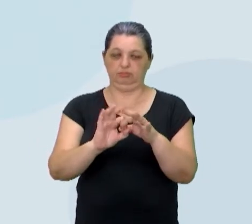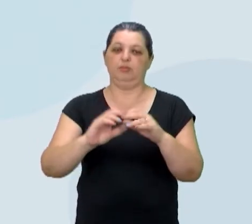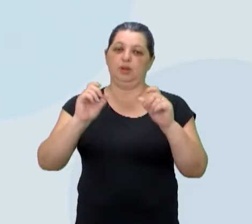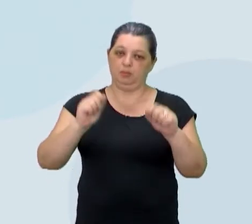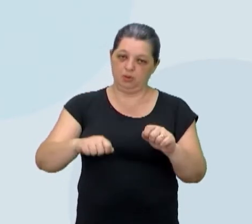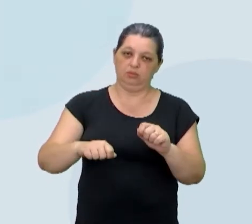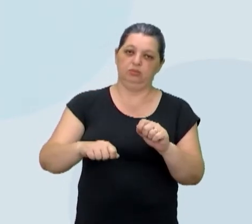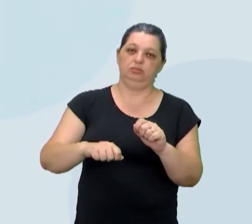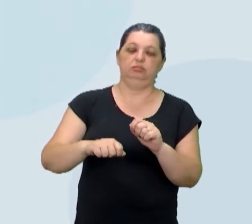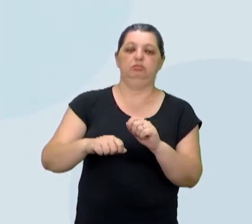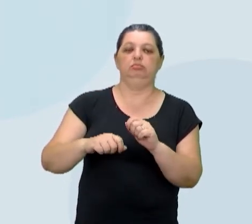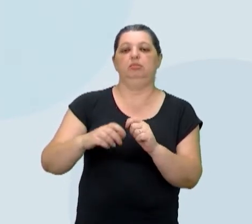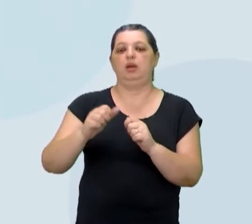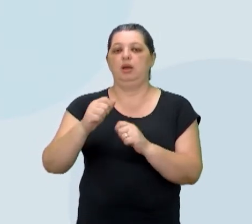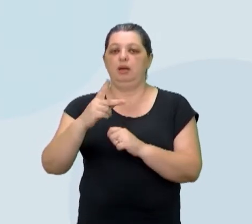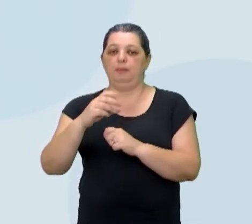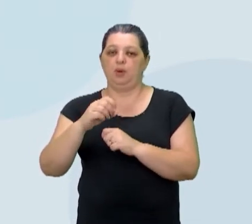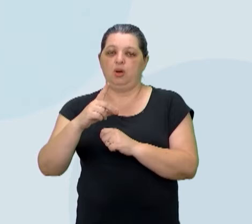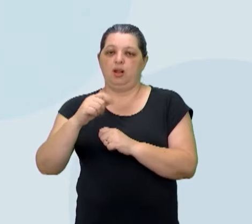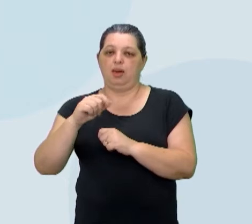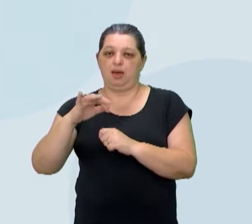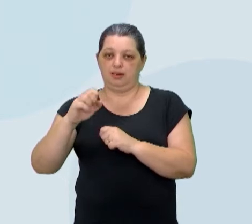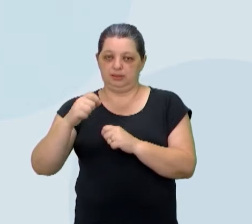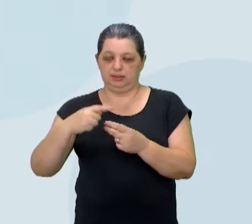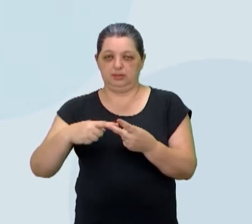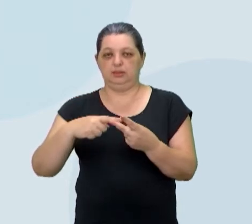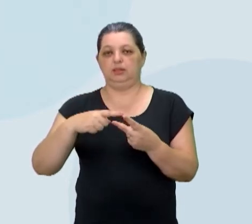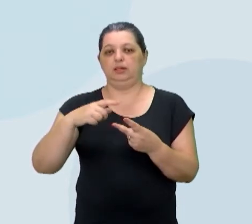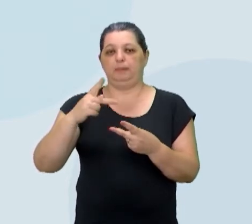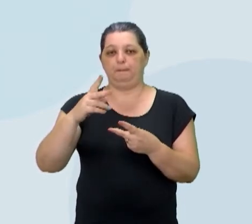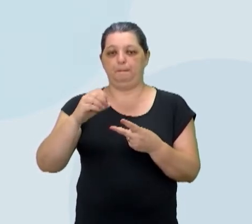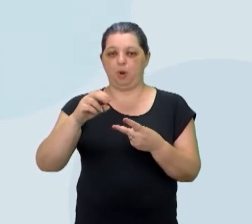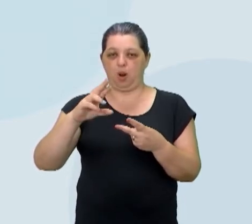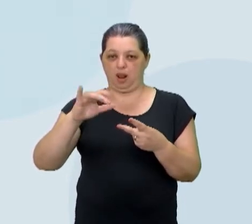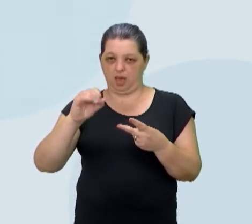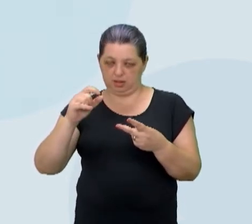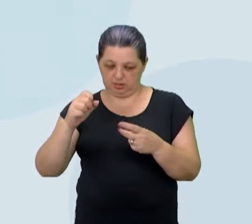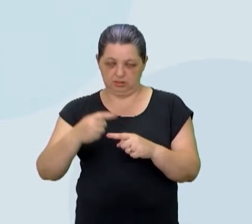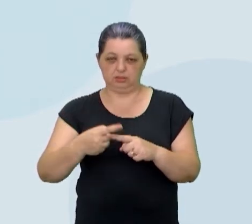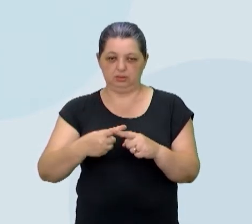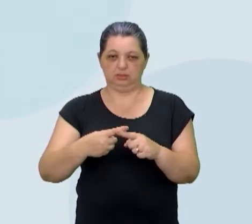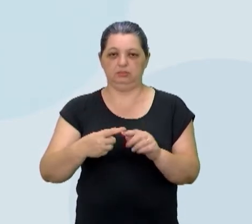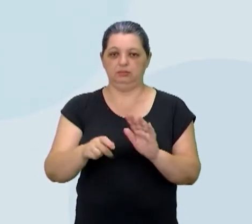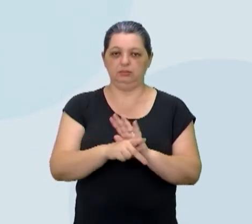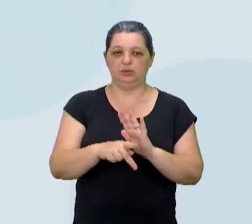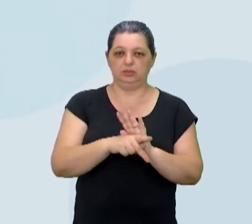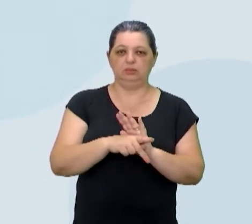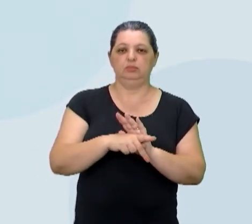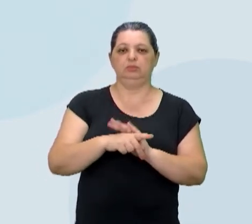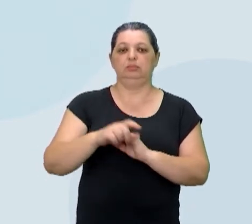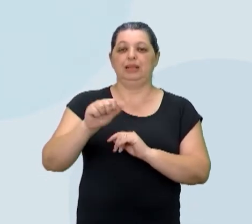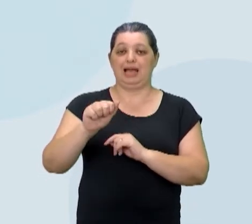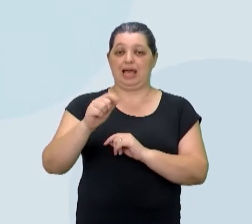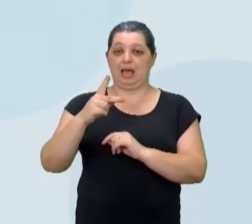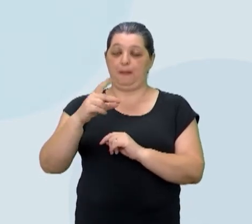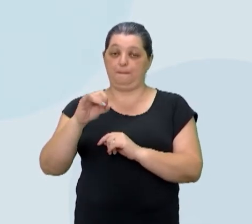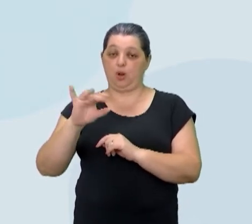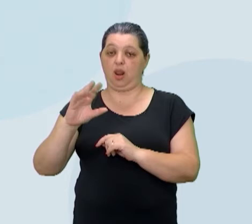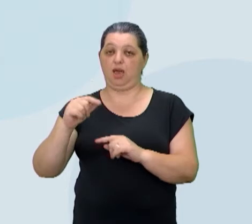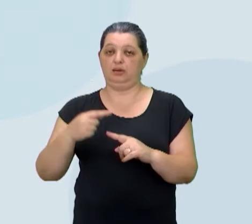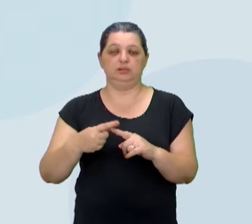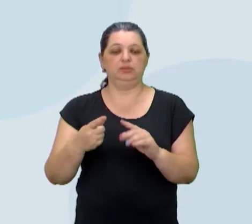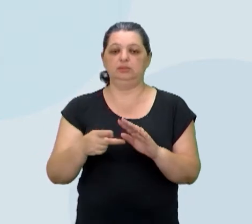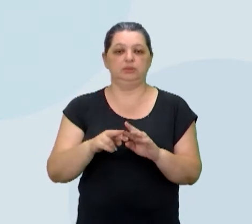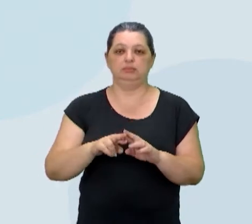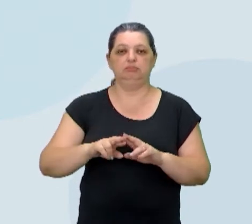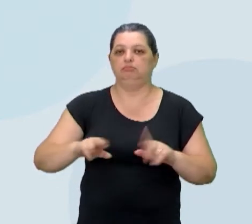ligações polares e apolares. As polares são as que formam polos, né? E as apolares são as que não